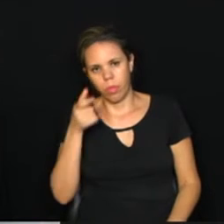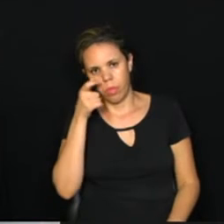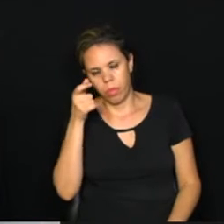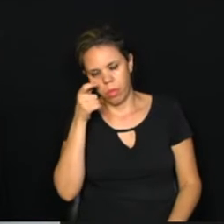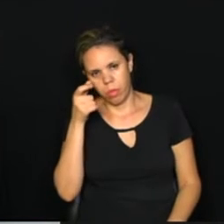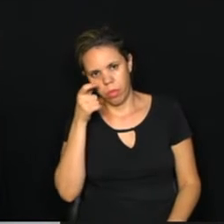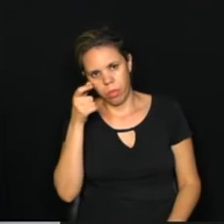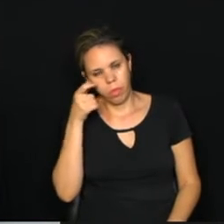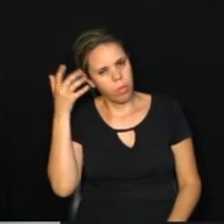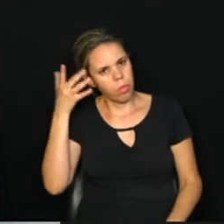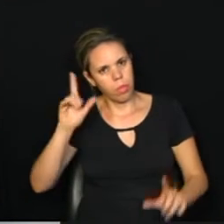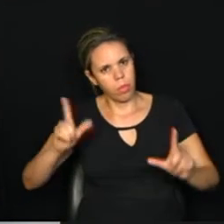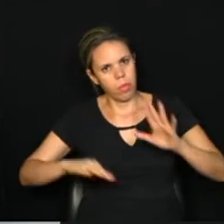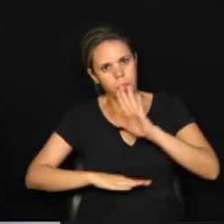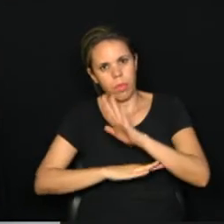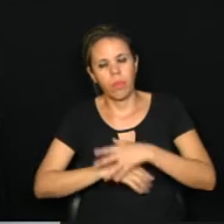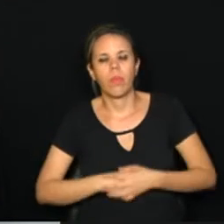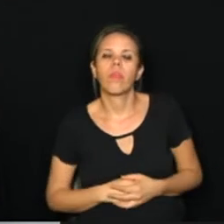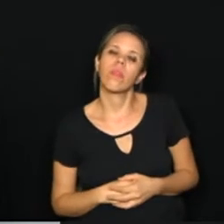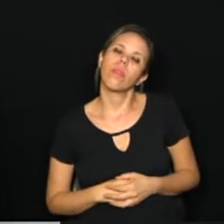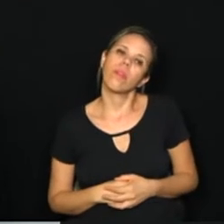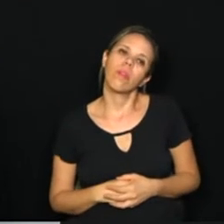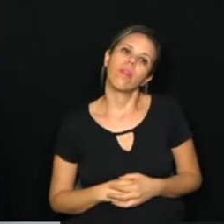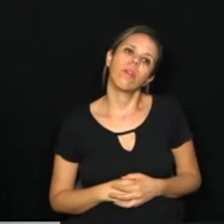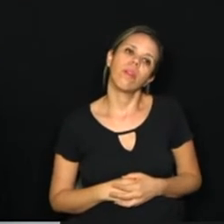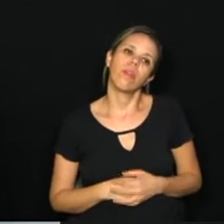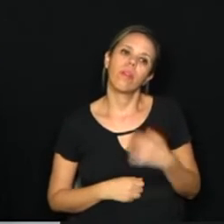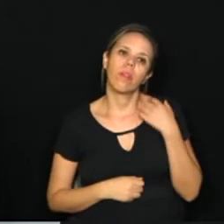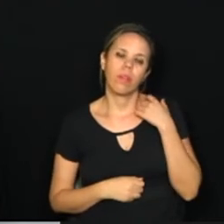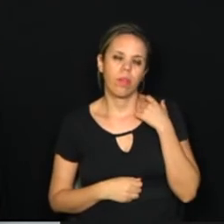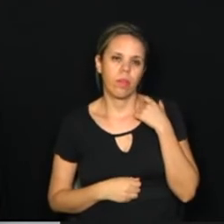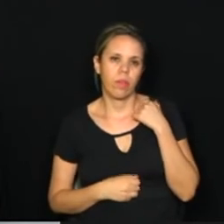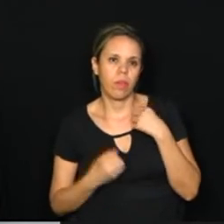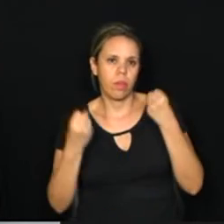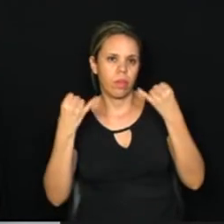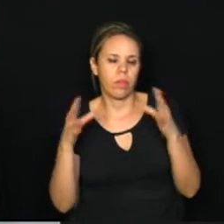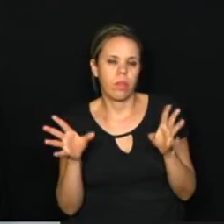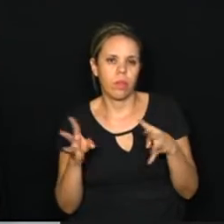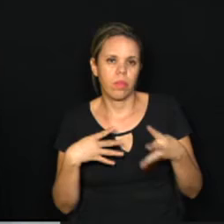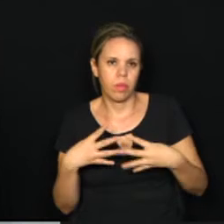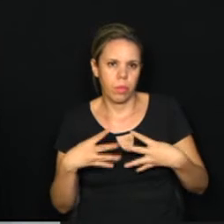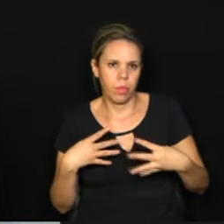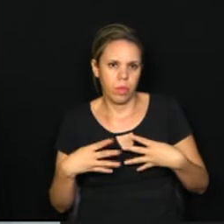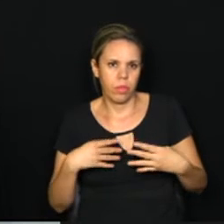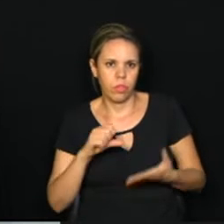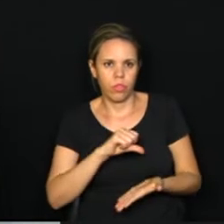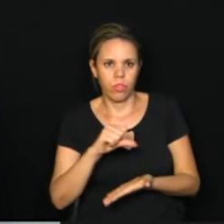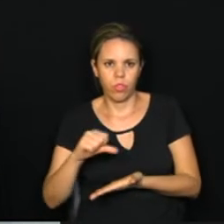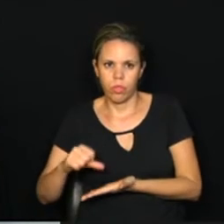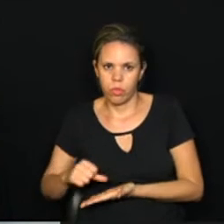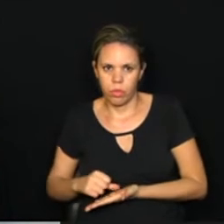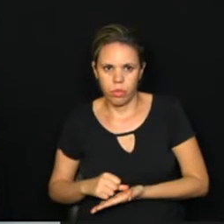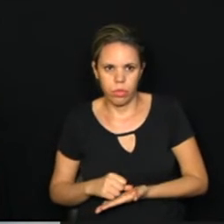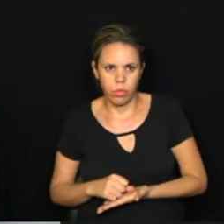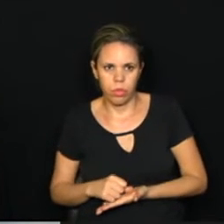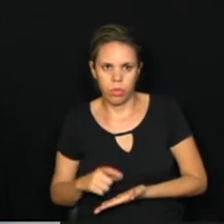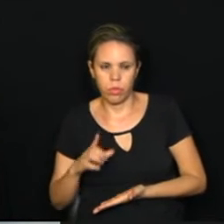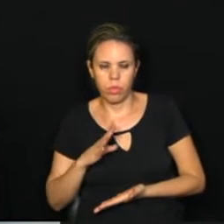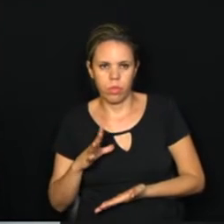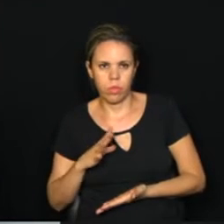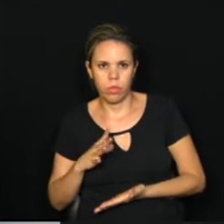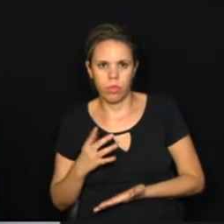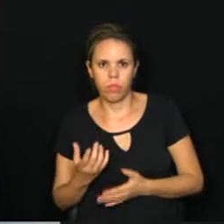pela TV Câmara. Falando um pouquinho de Barão Geraldo, nós temos uma área de cobertura